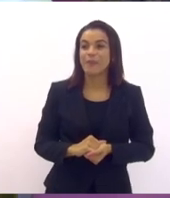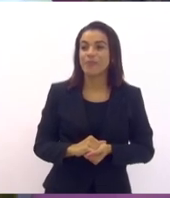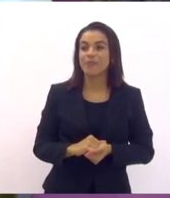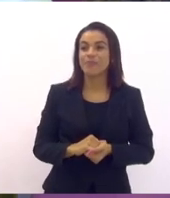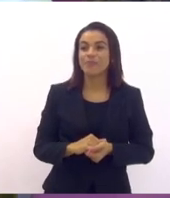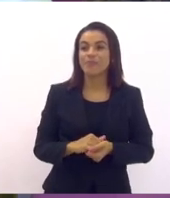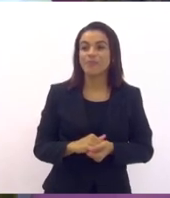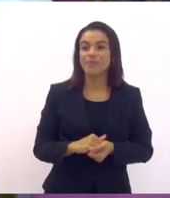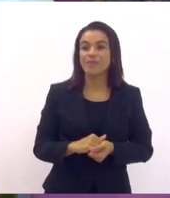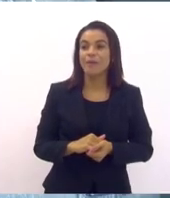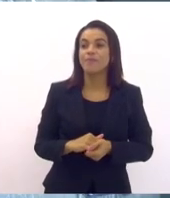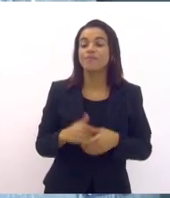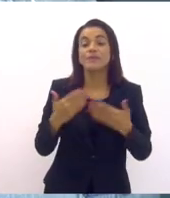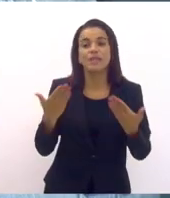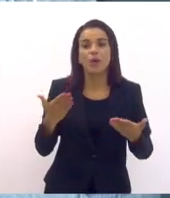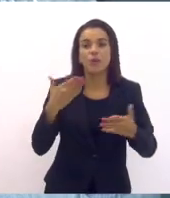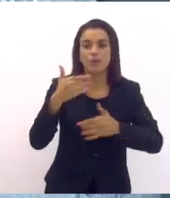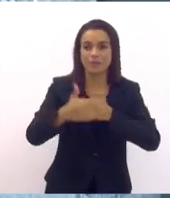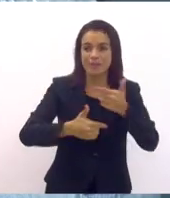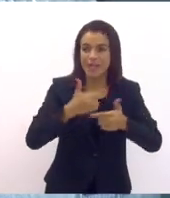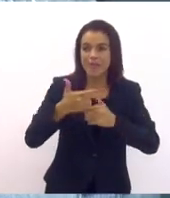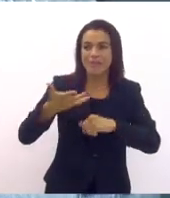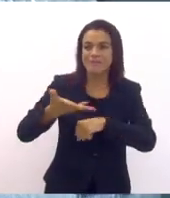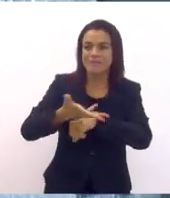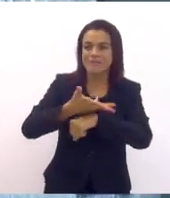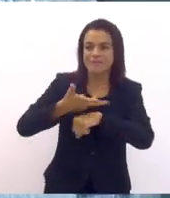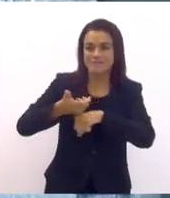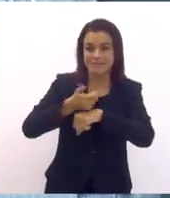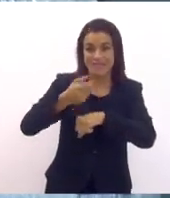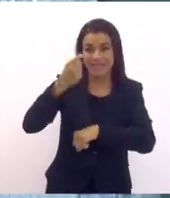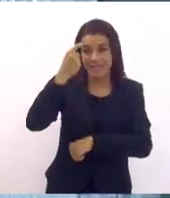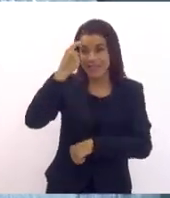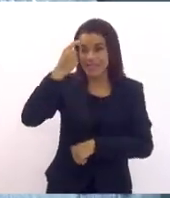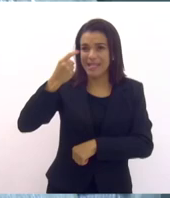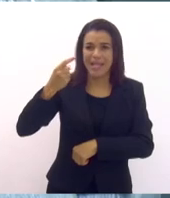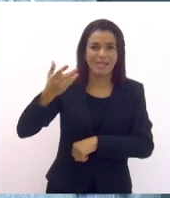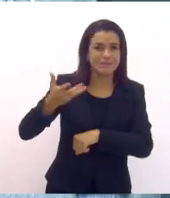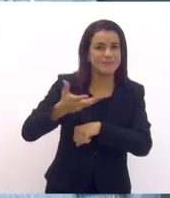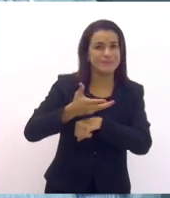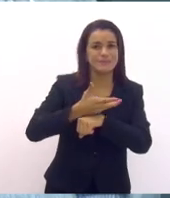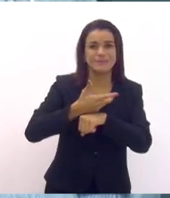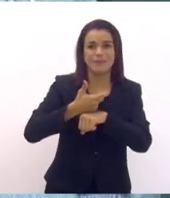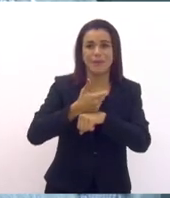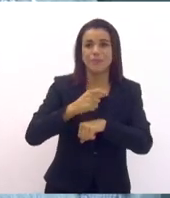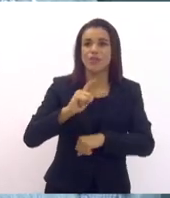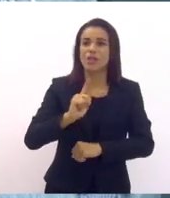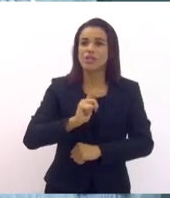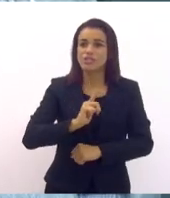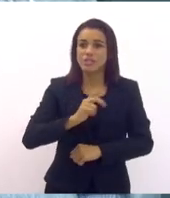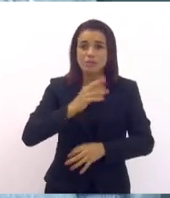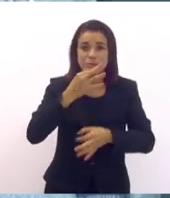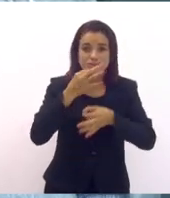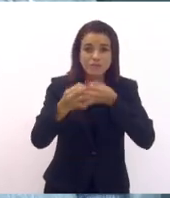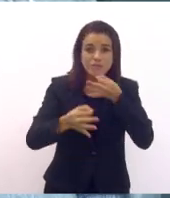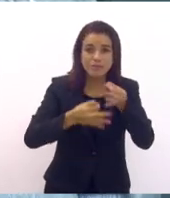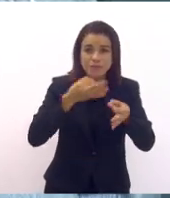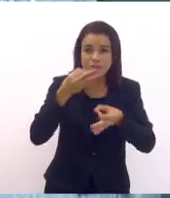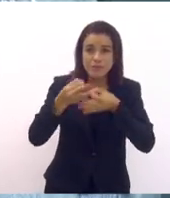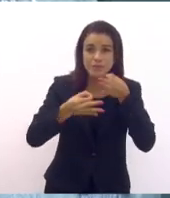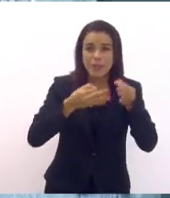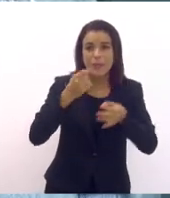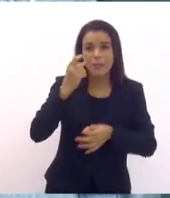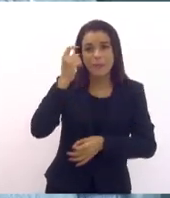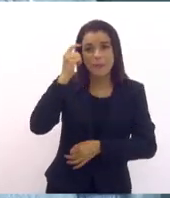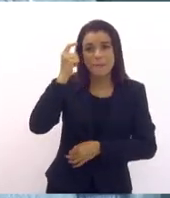nós eu acho que nesse trabalho de excelência realmente a ideia primorosa nós temos a sugestão de pensar